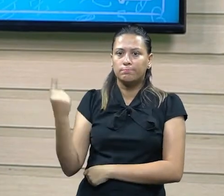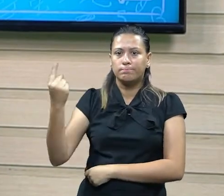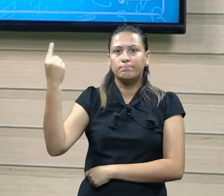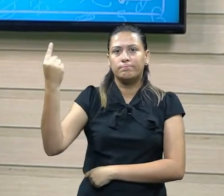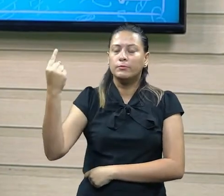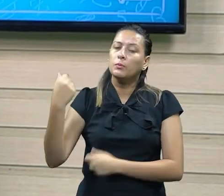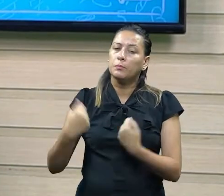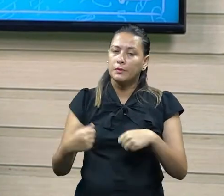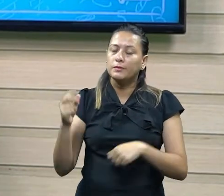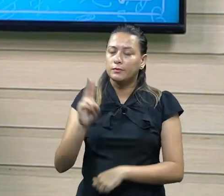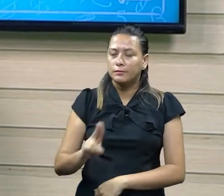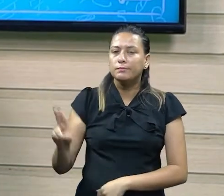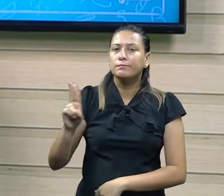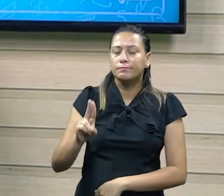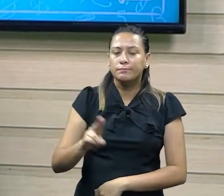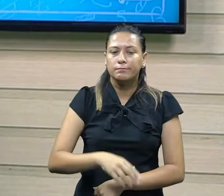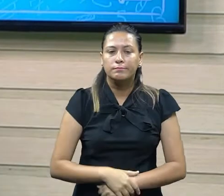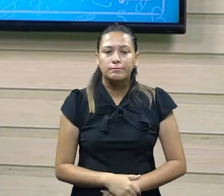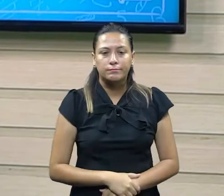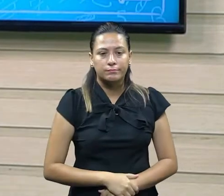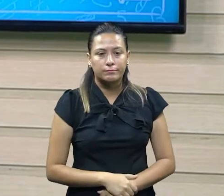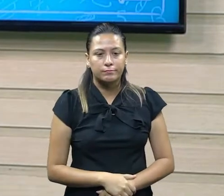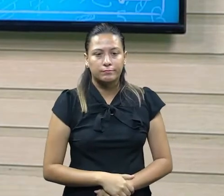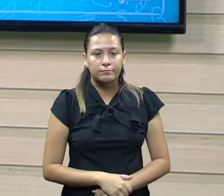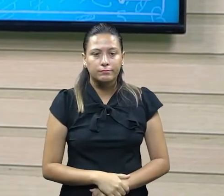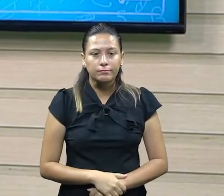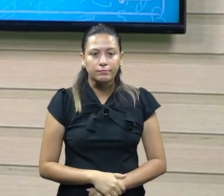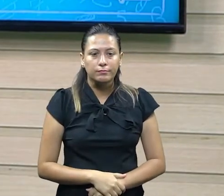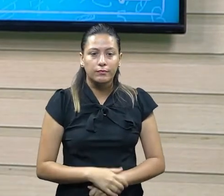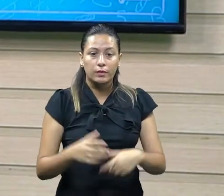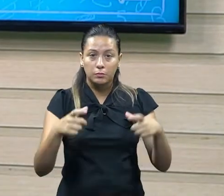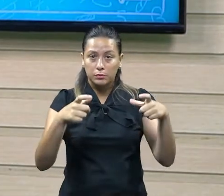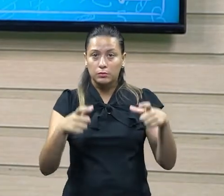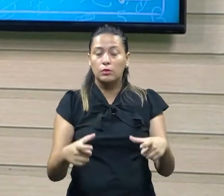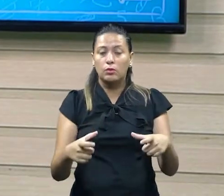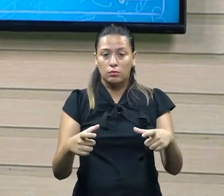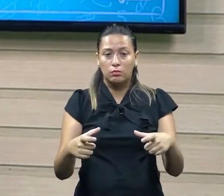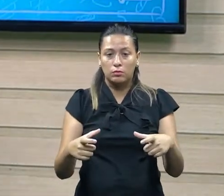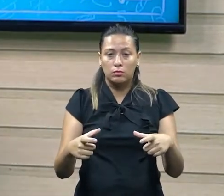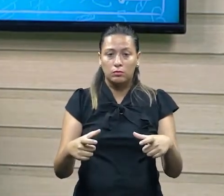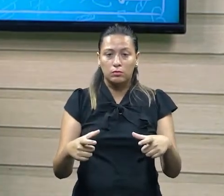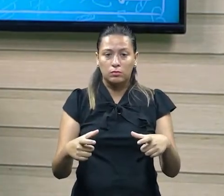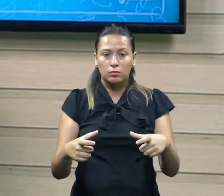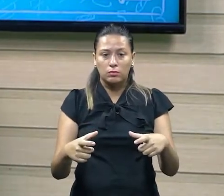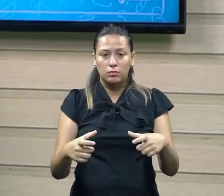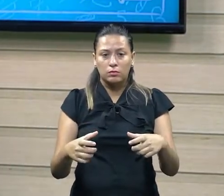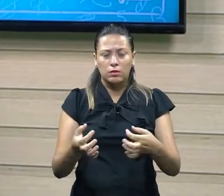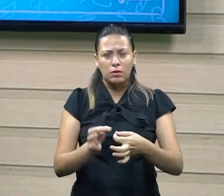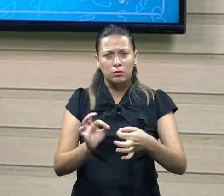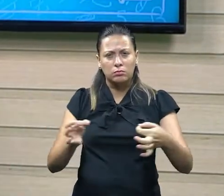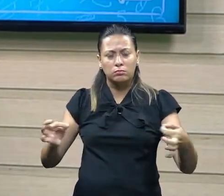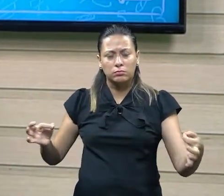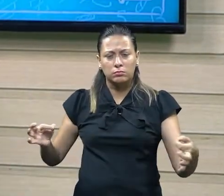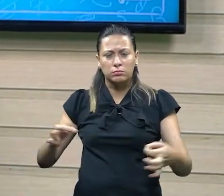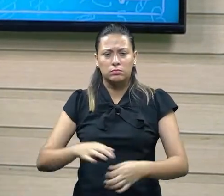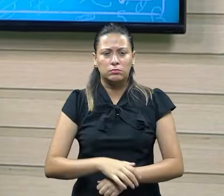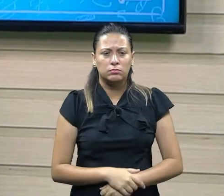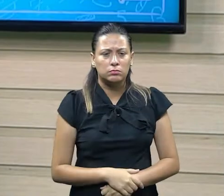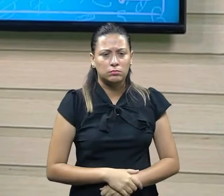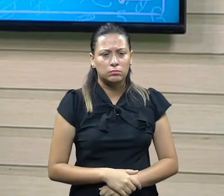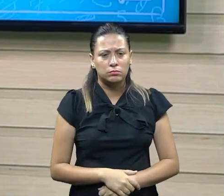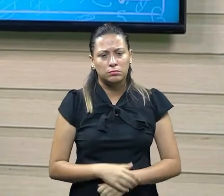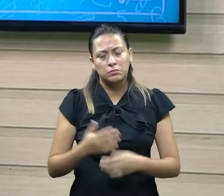uso dos EPIs. Já os ambientes confinados, aqui nós temos que ter a seguinte